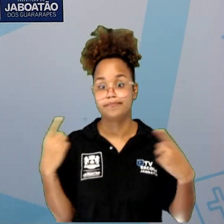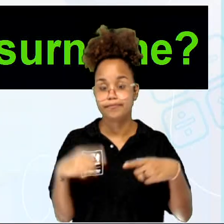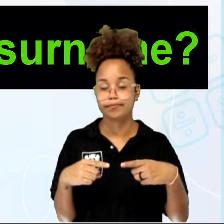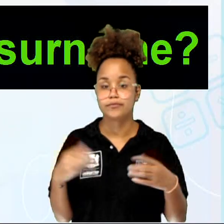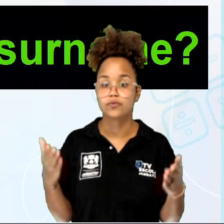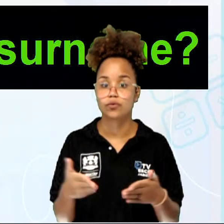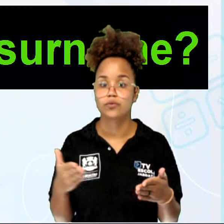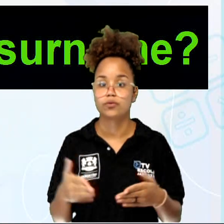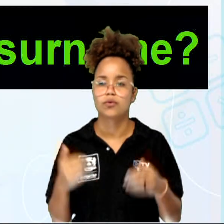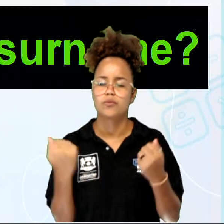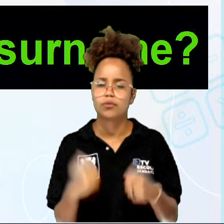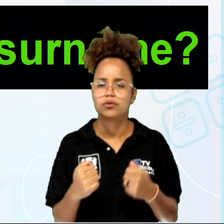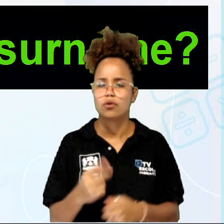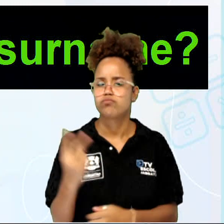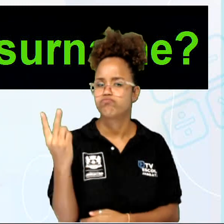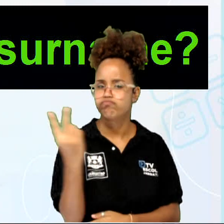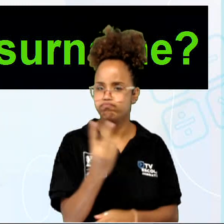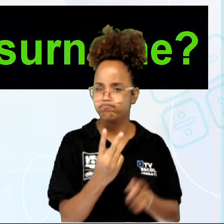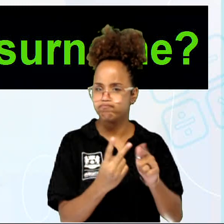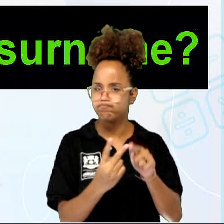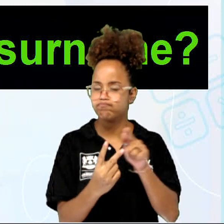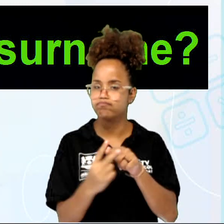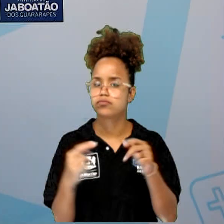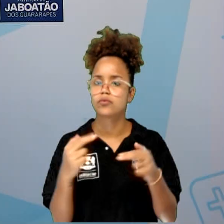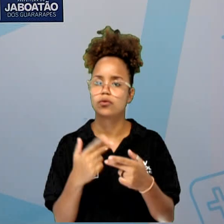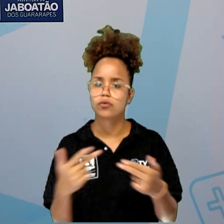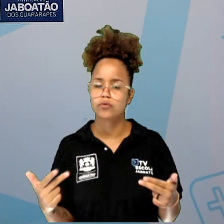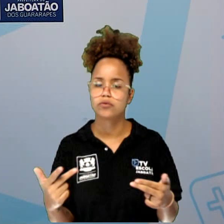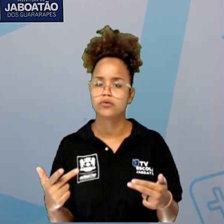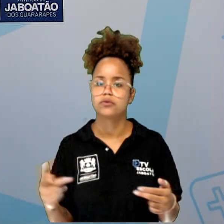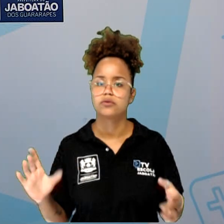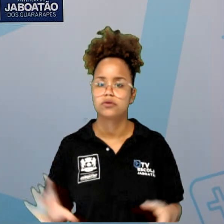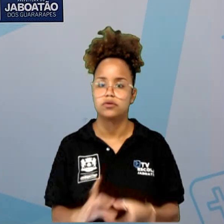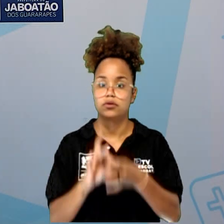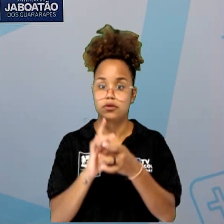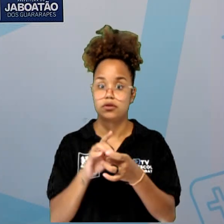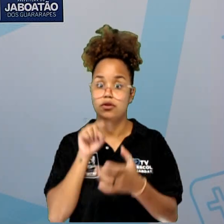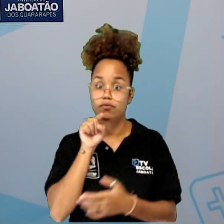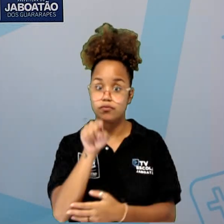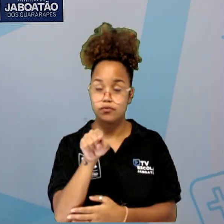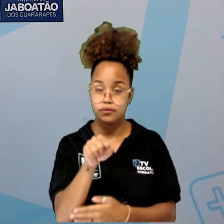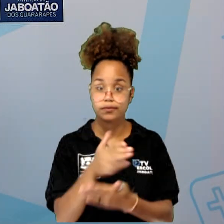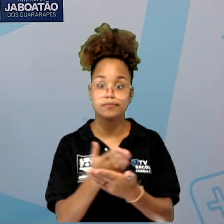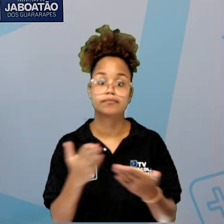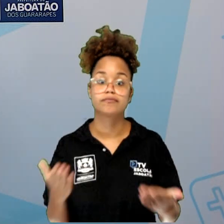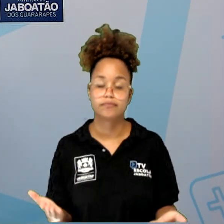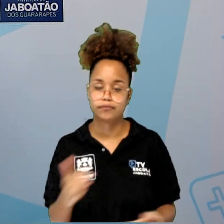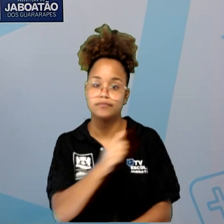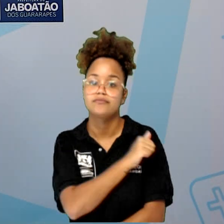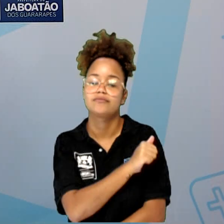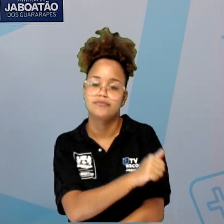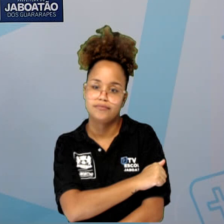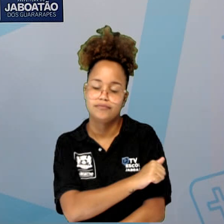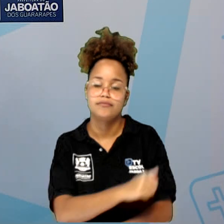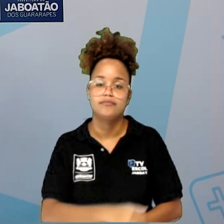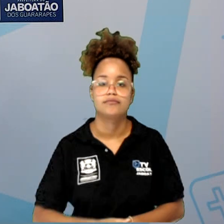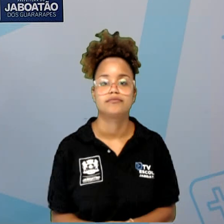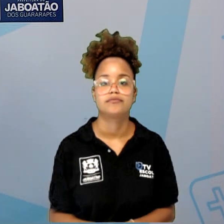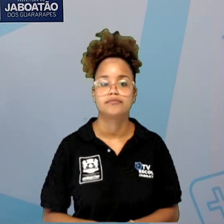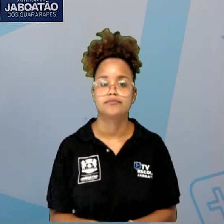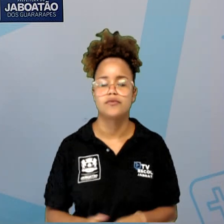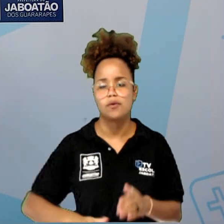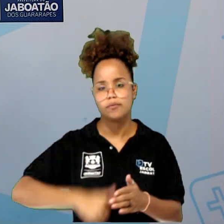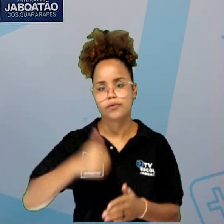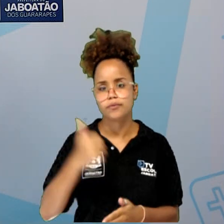eu preciso de duas coisas com relação a vocês, alunos. A